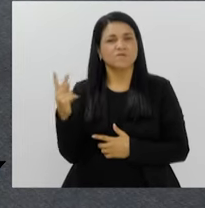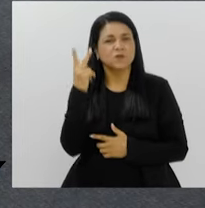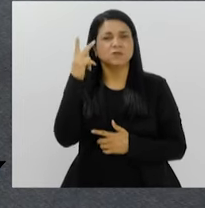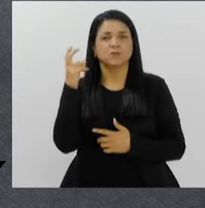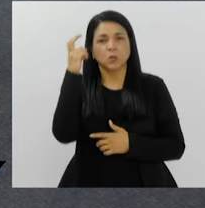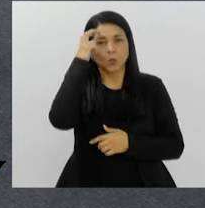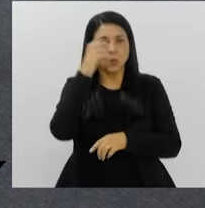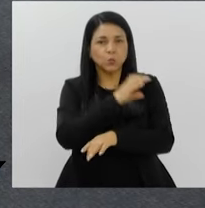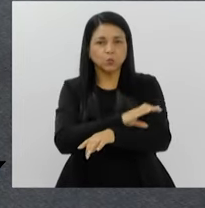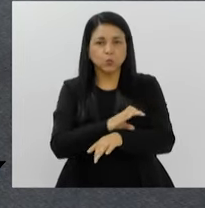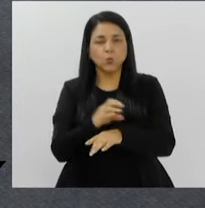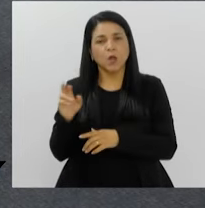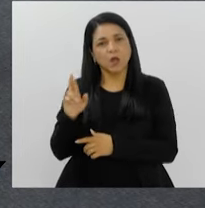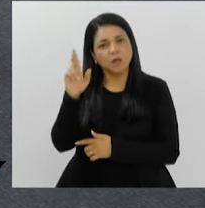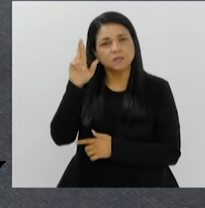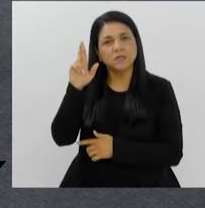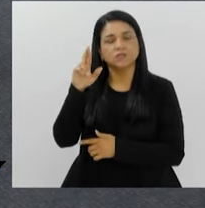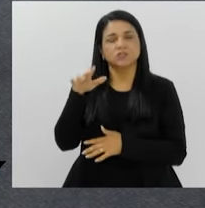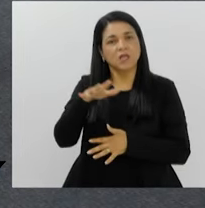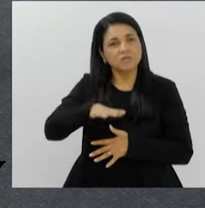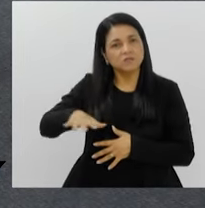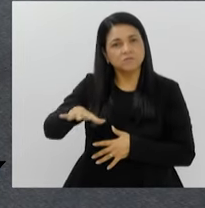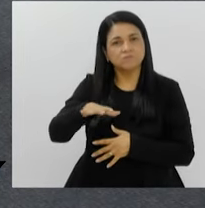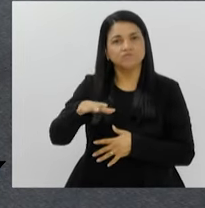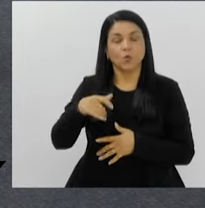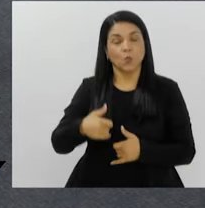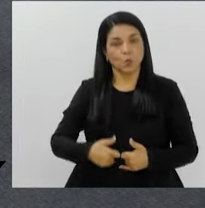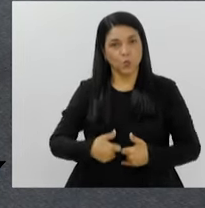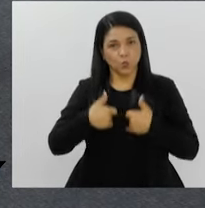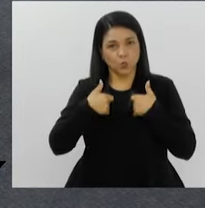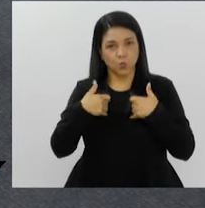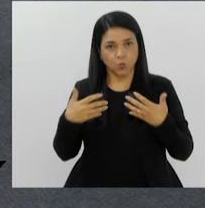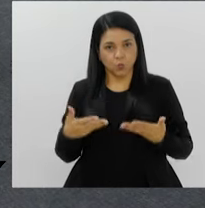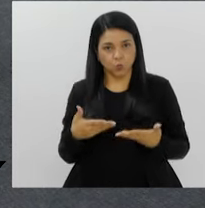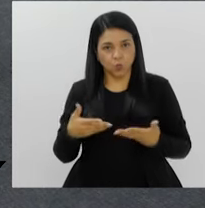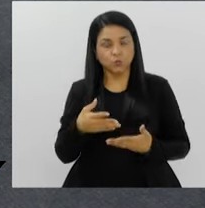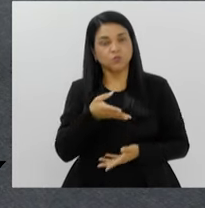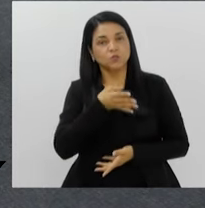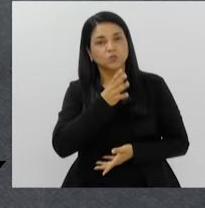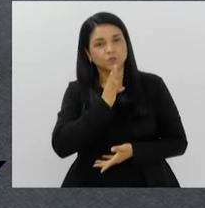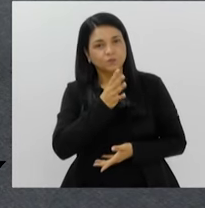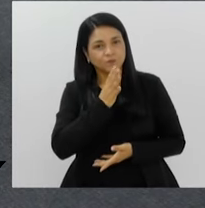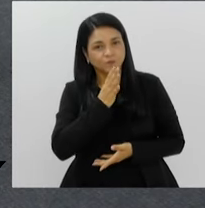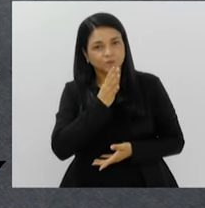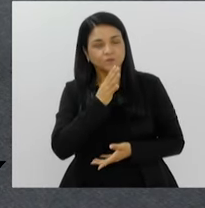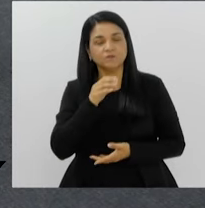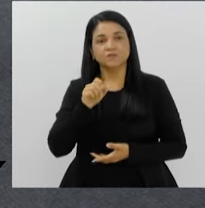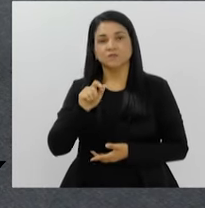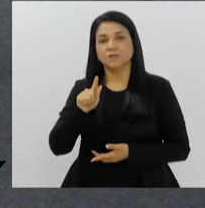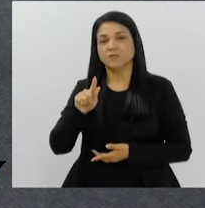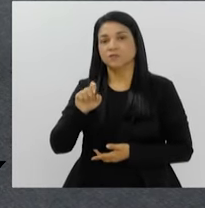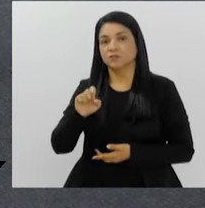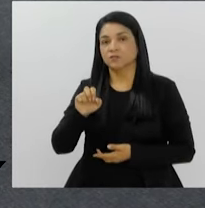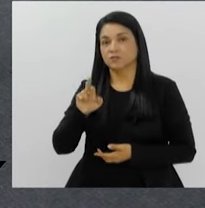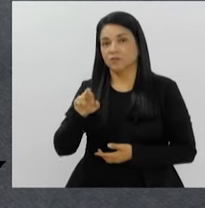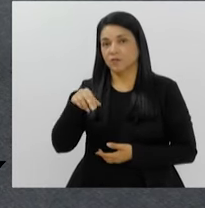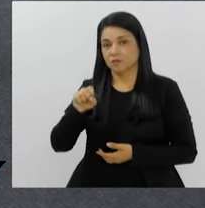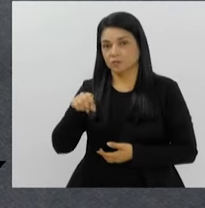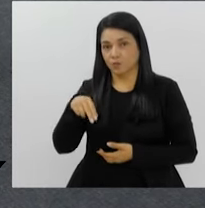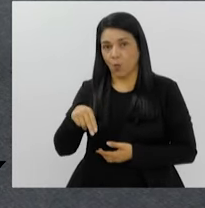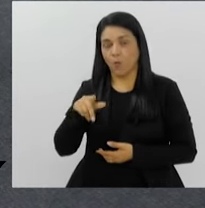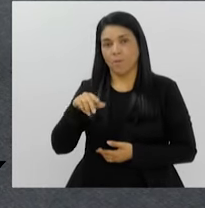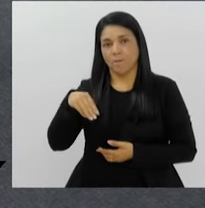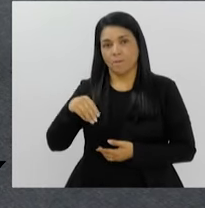a região. Então, com muito orgulho hoje, né, de ser reconhecida também pelo Gelson Malorca, pelo contato que a gente